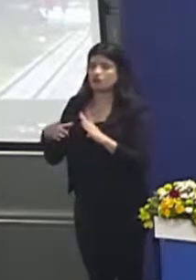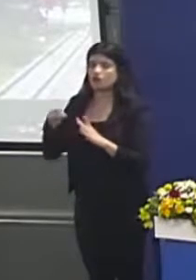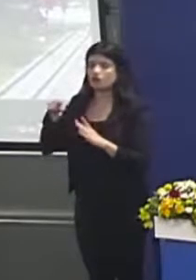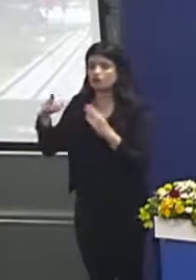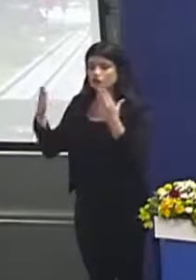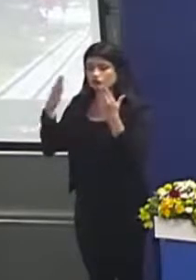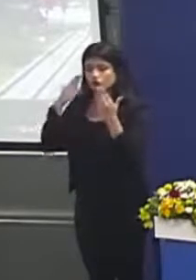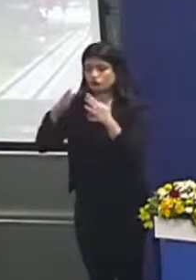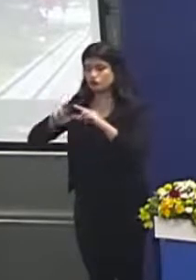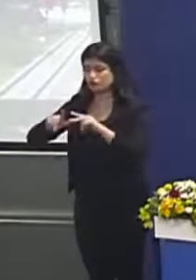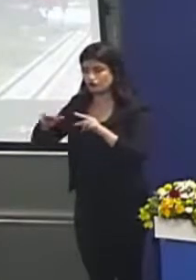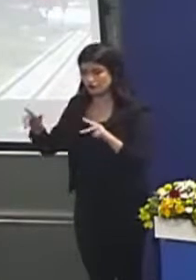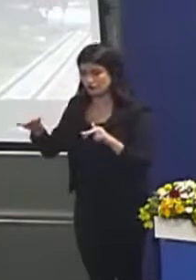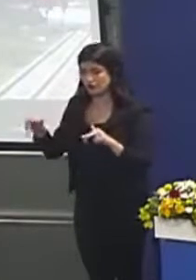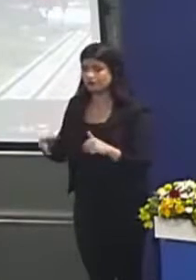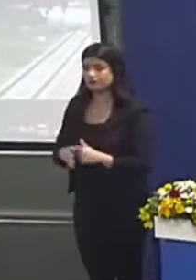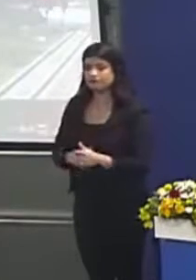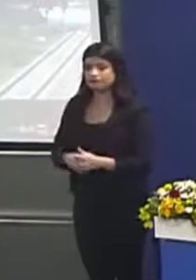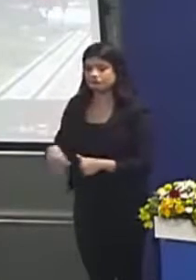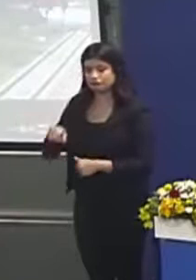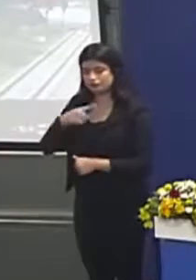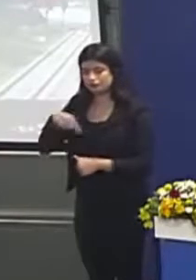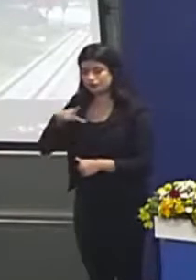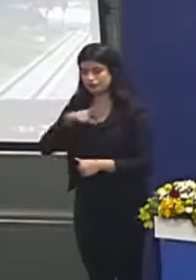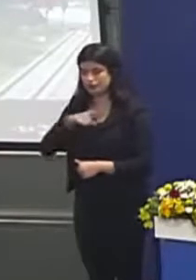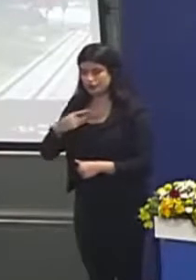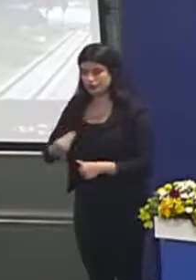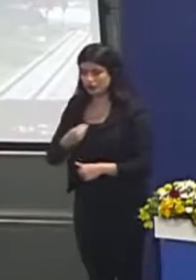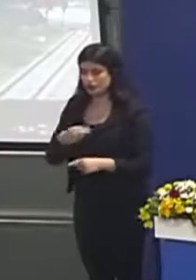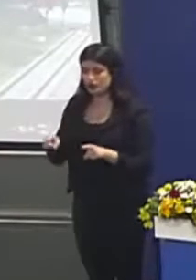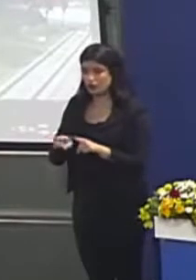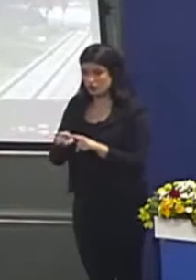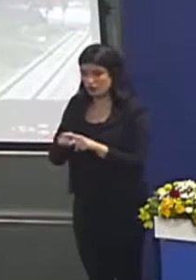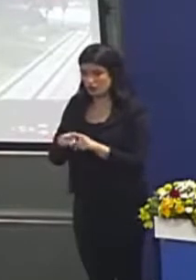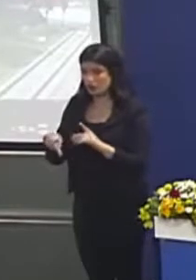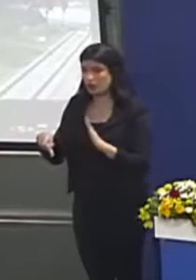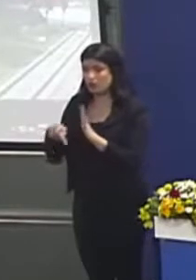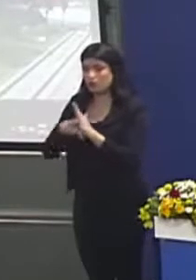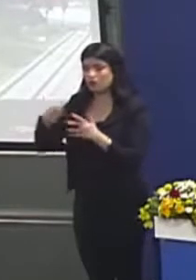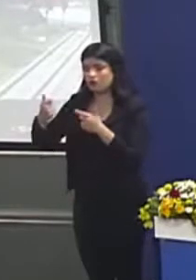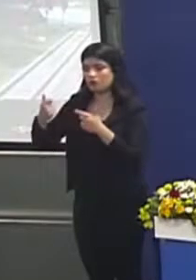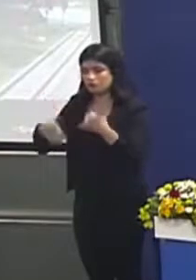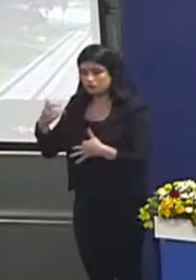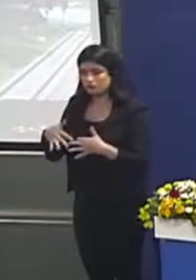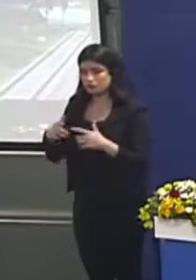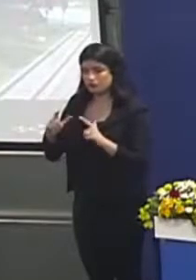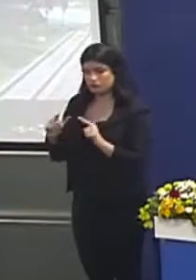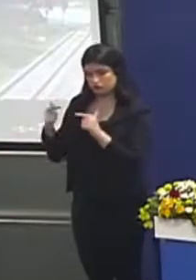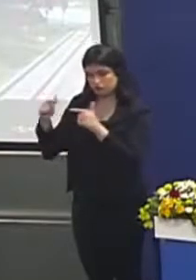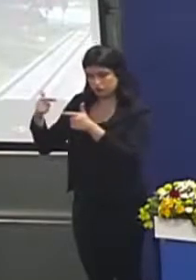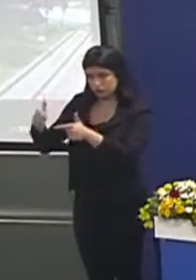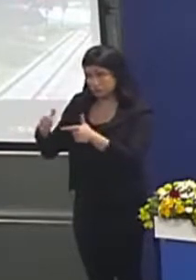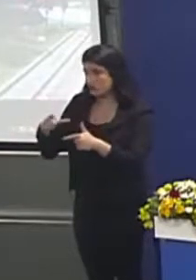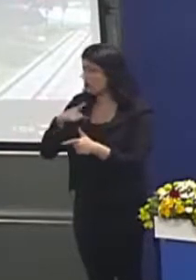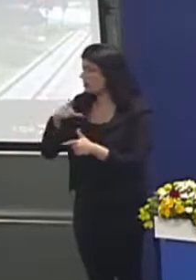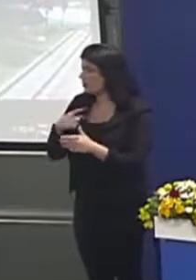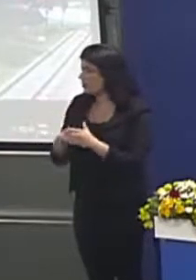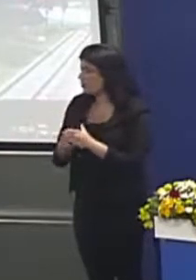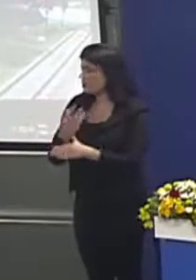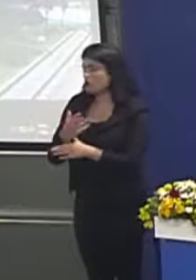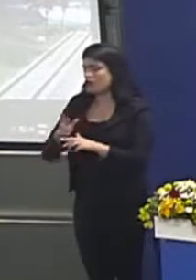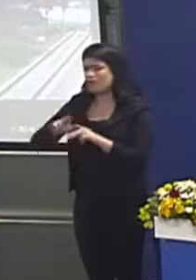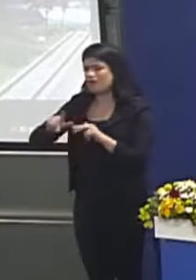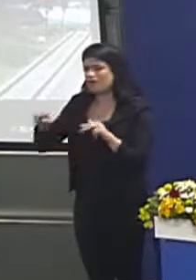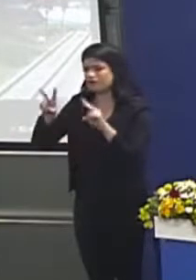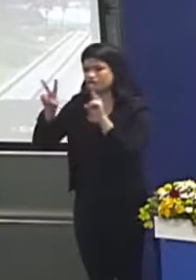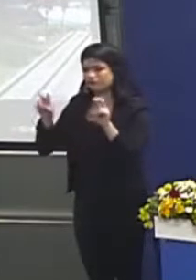diversa e plural. Estamos aqui falando de uma ciência que, ao longo de sua jornada, constituiu-se nas mais